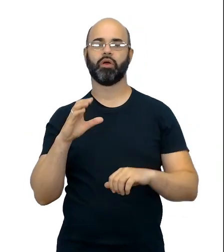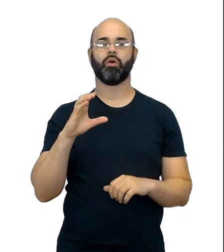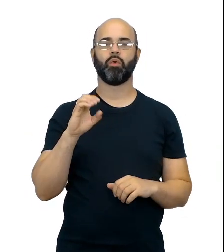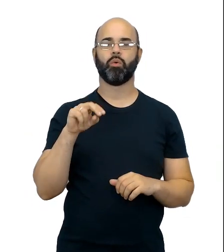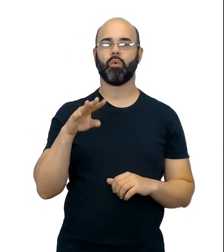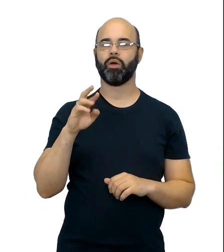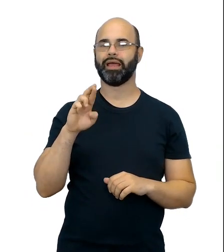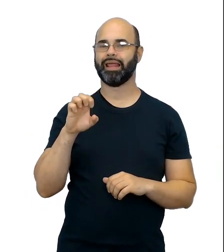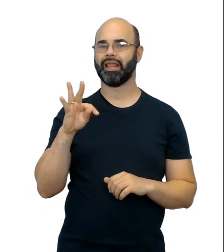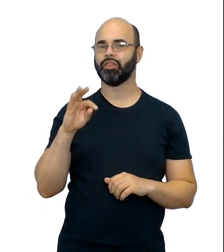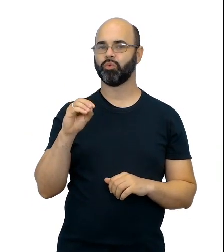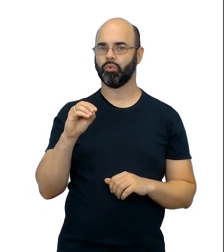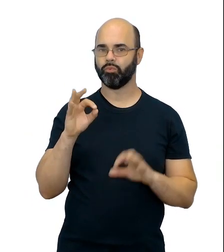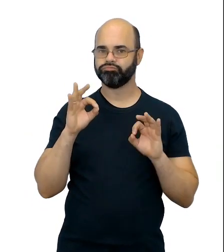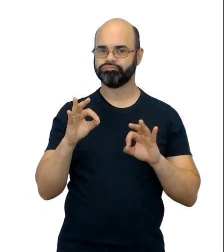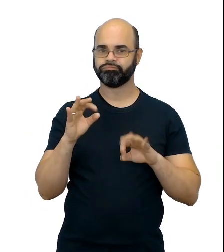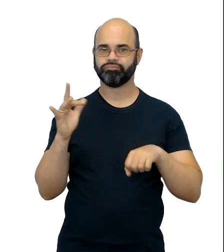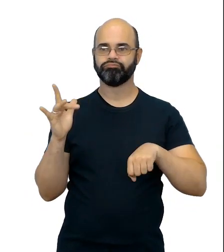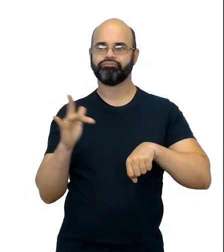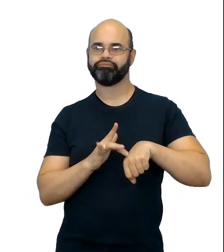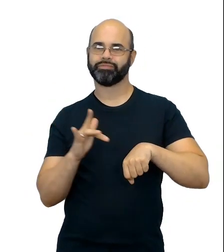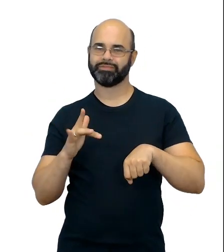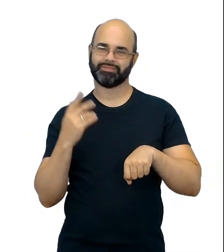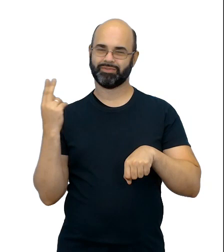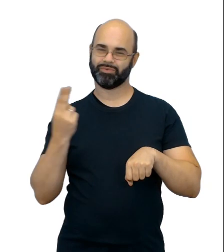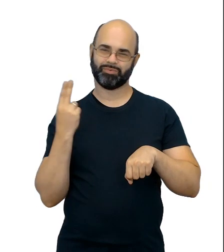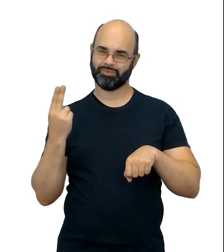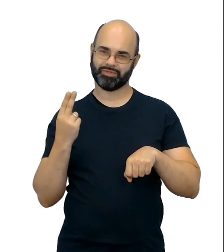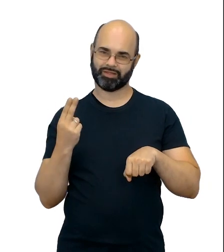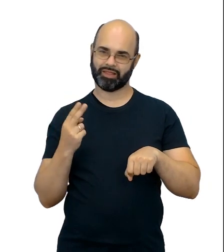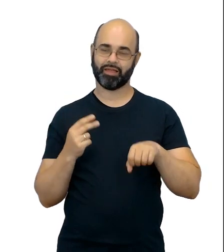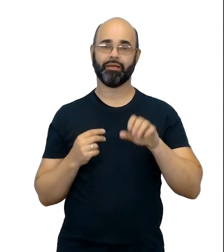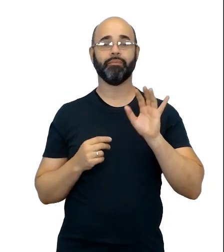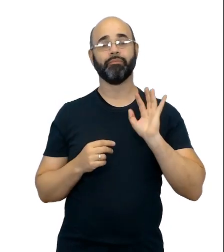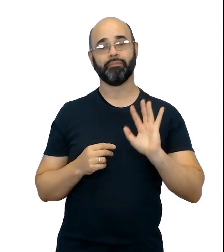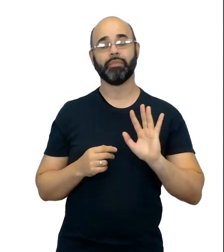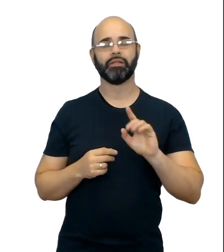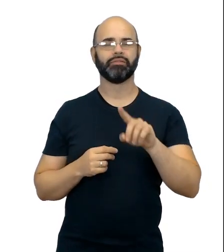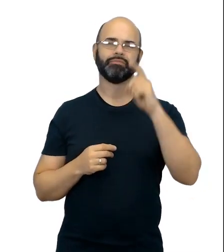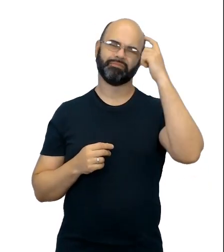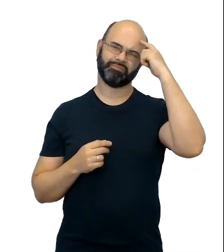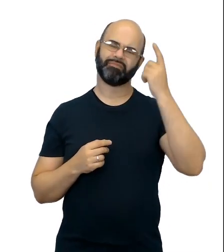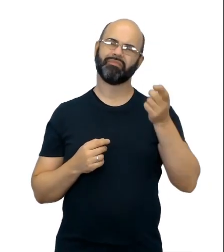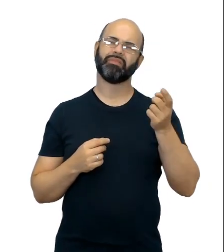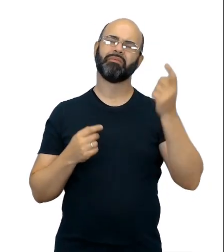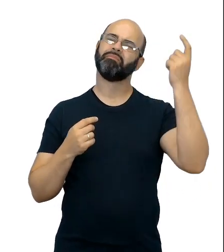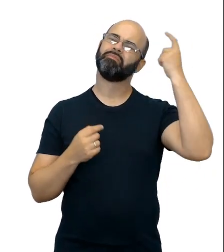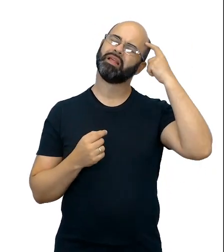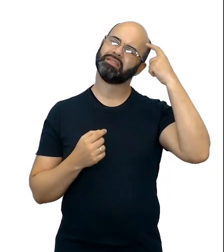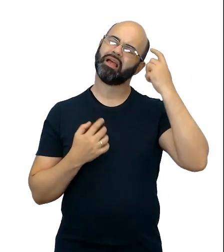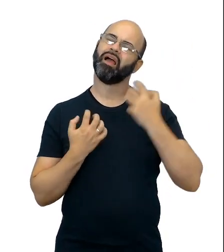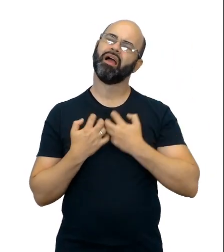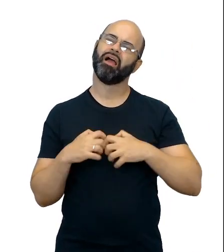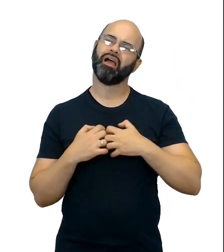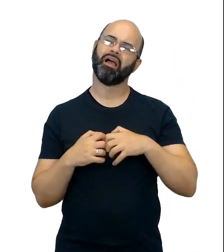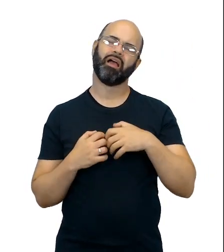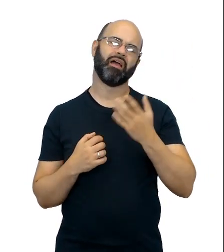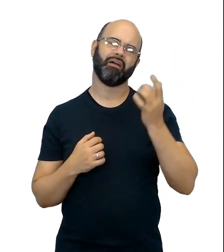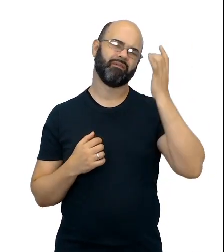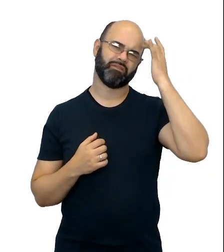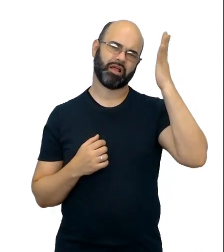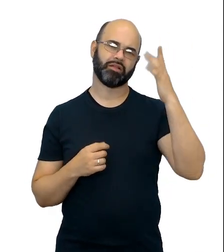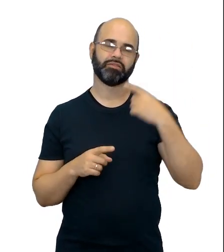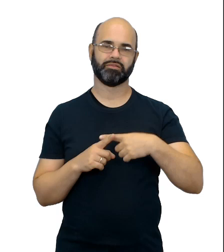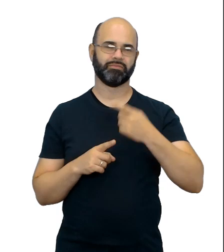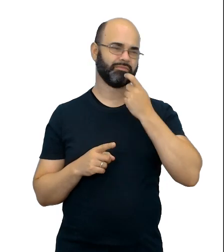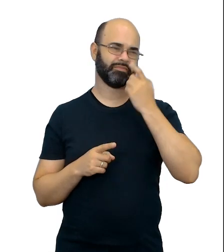tá? Mas aqui eu preciso pensar. Você falar, Rosana, é fácil falar pensar. Pensar, como esses dias